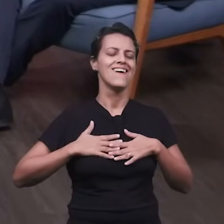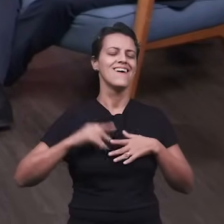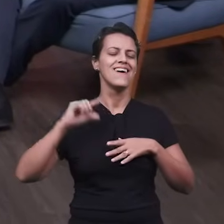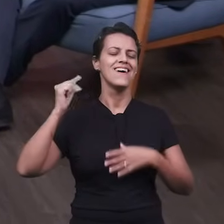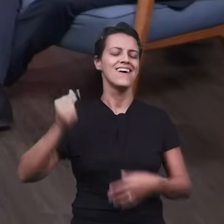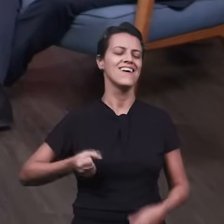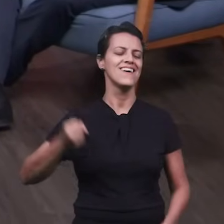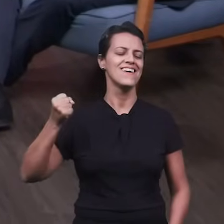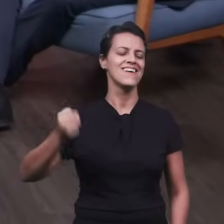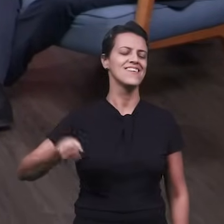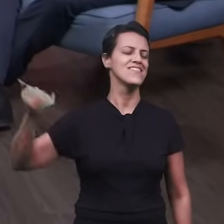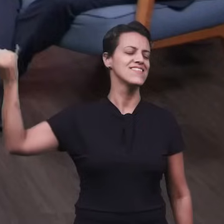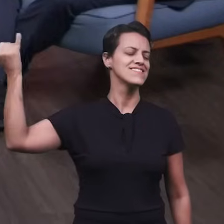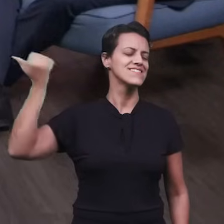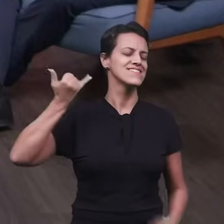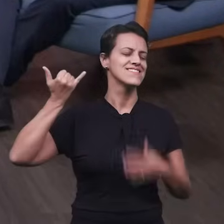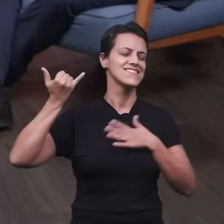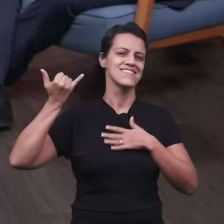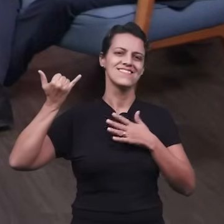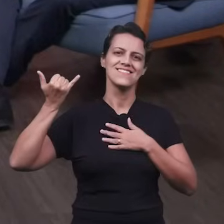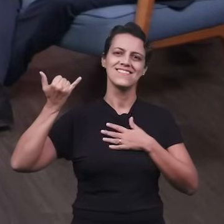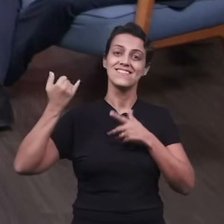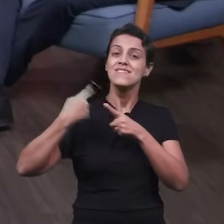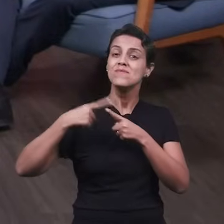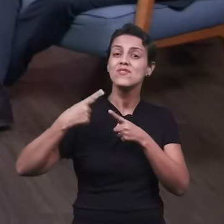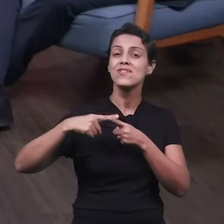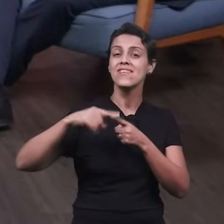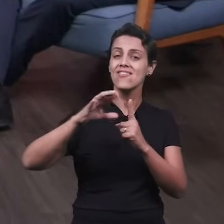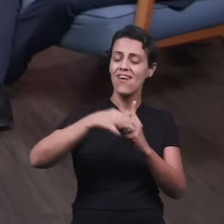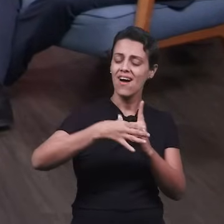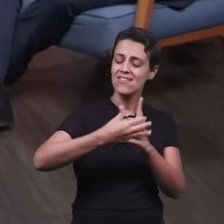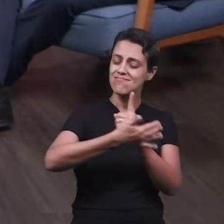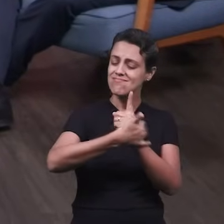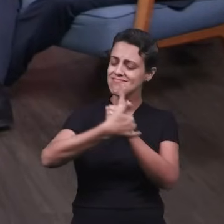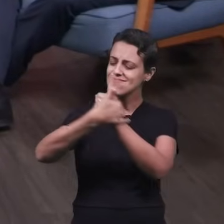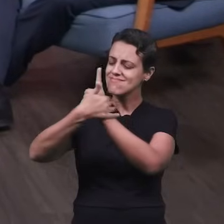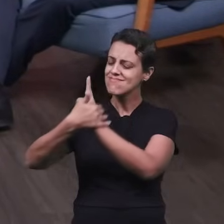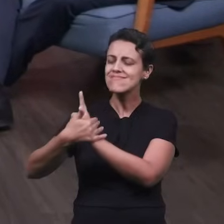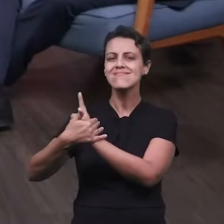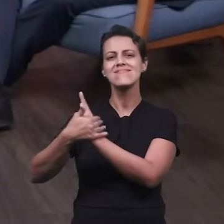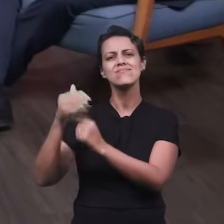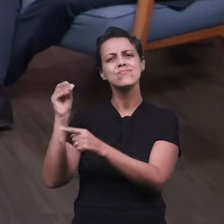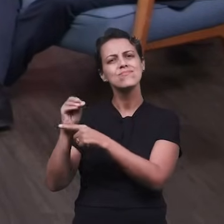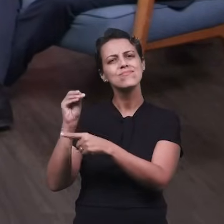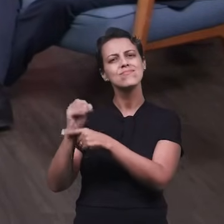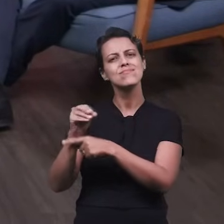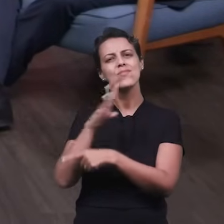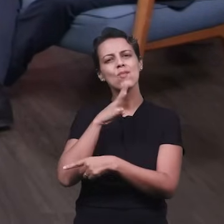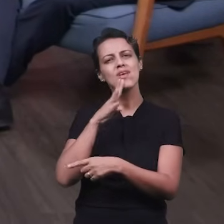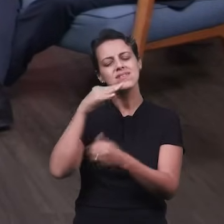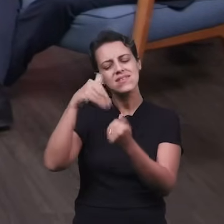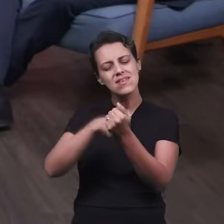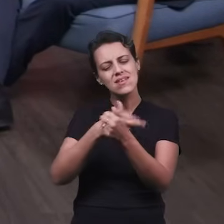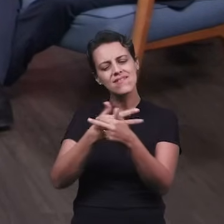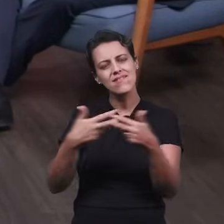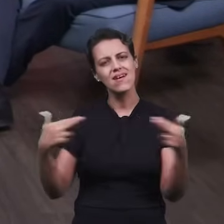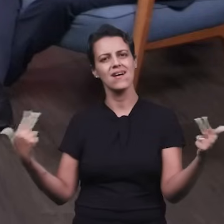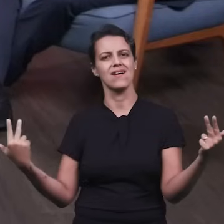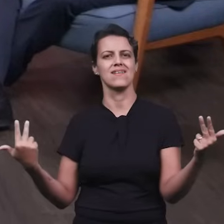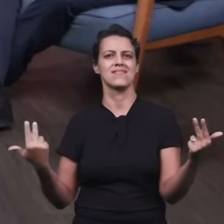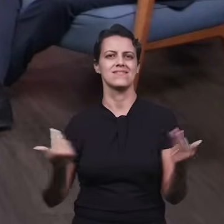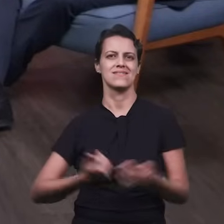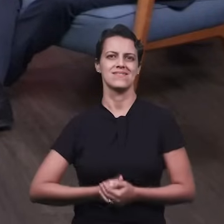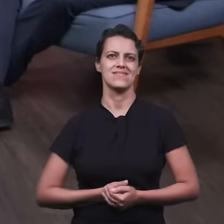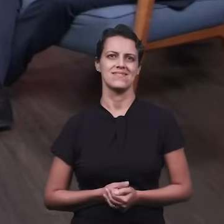porque ele vai te levar a conhecer os mistérios, as belezas e, dentre eles, a bênção maior que o